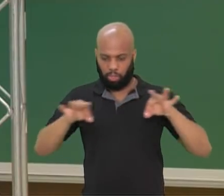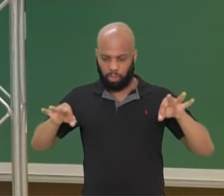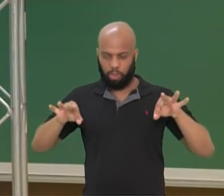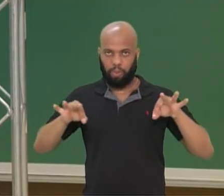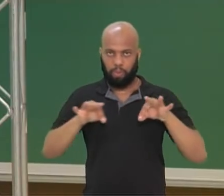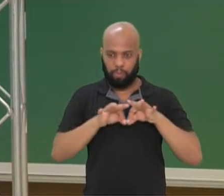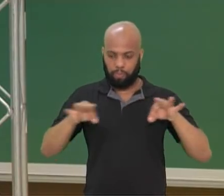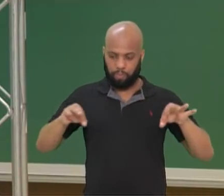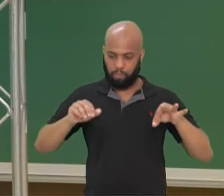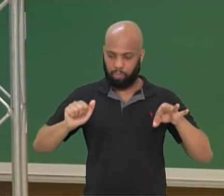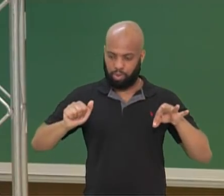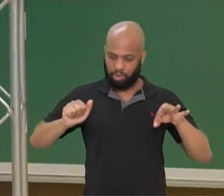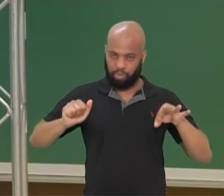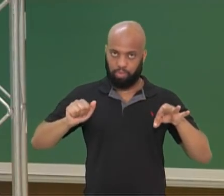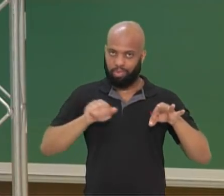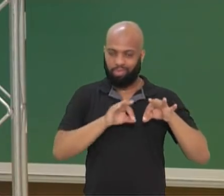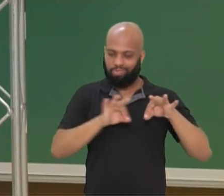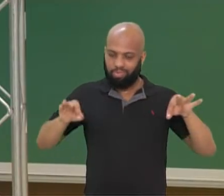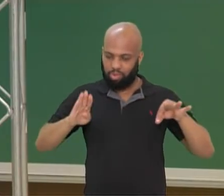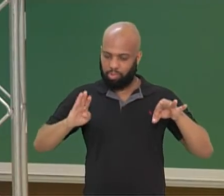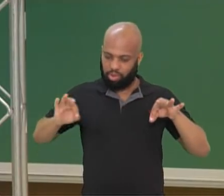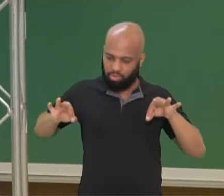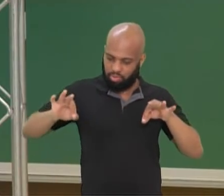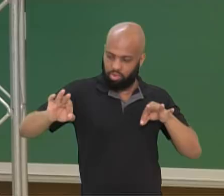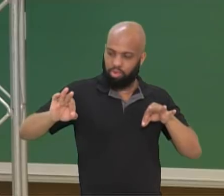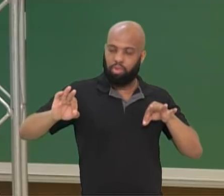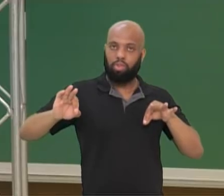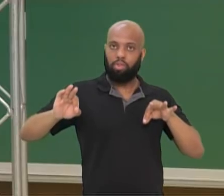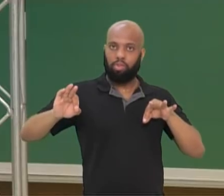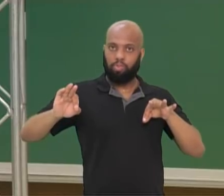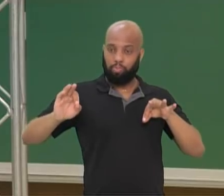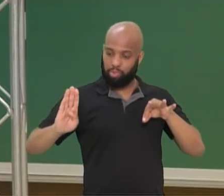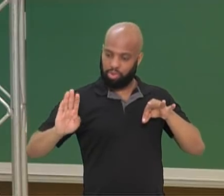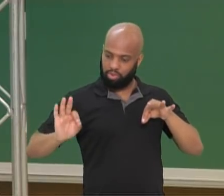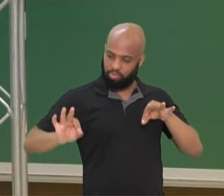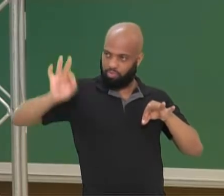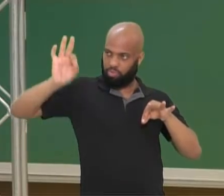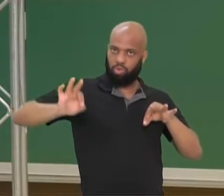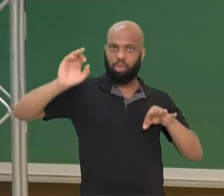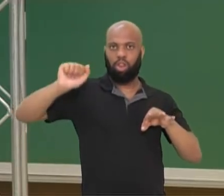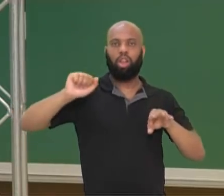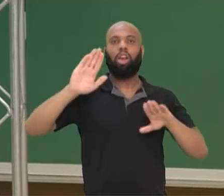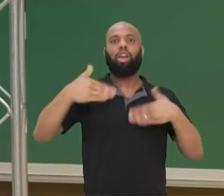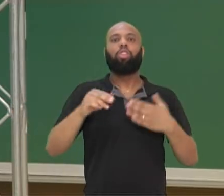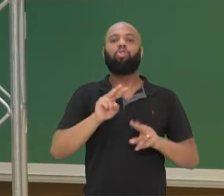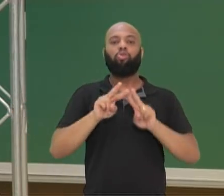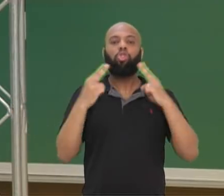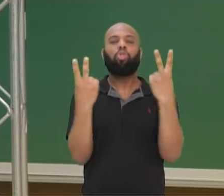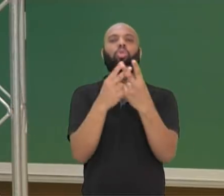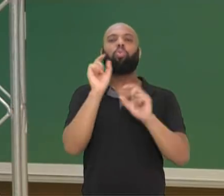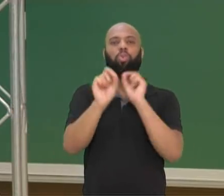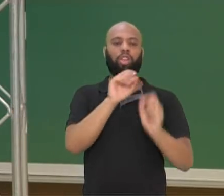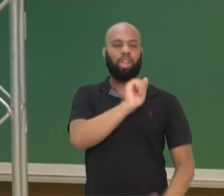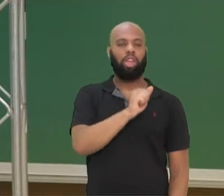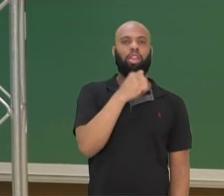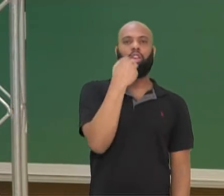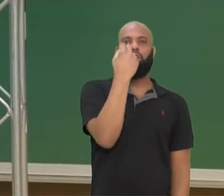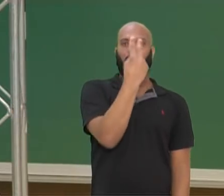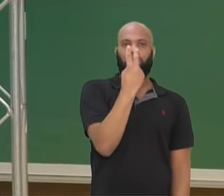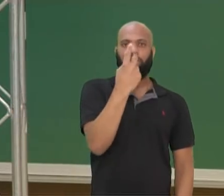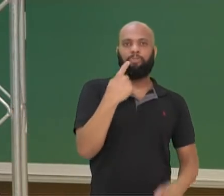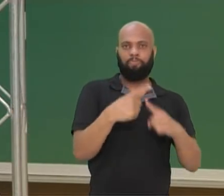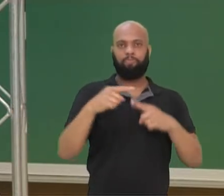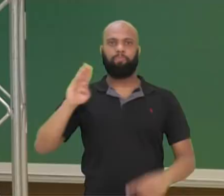largura A e altura A. E qual que vai ser o volume? A ao quadrado vezes B. Porque a área da